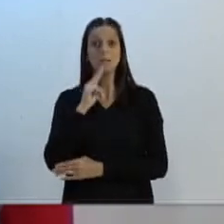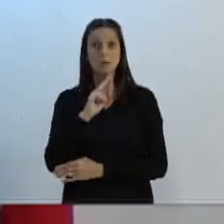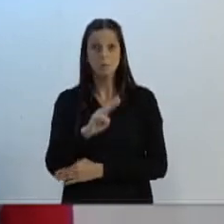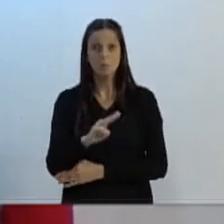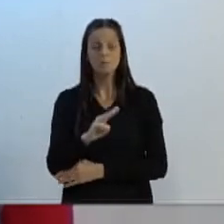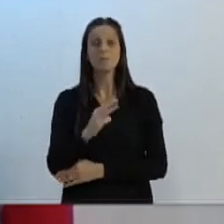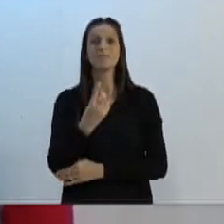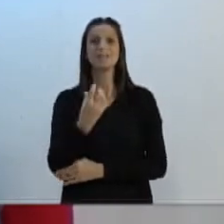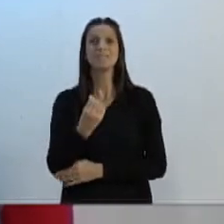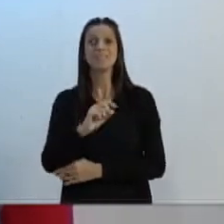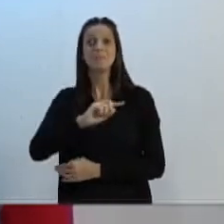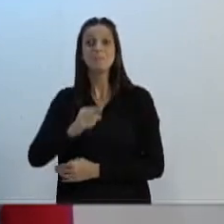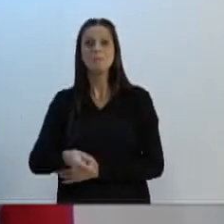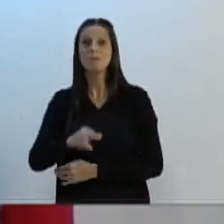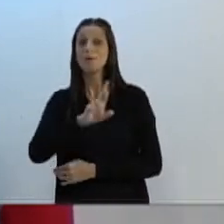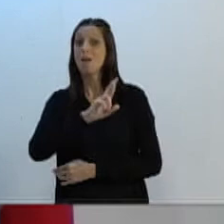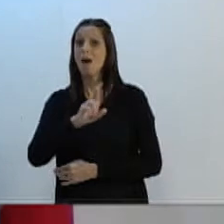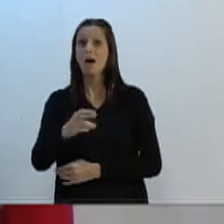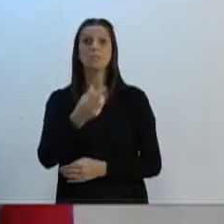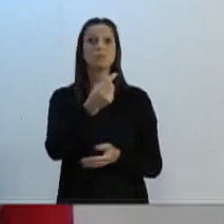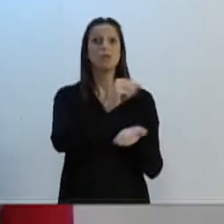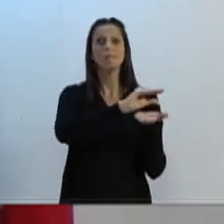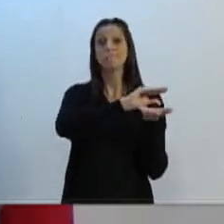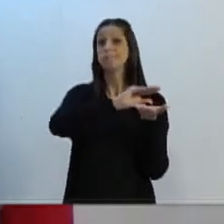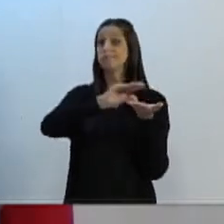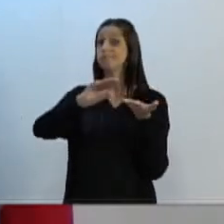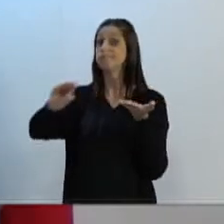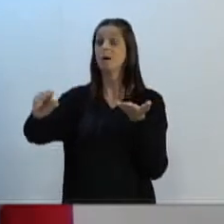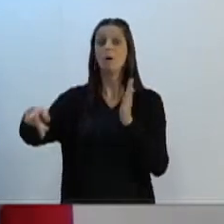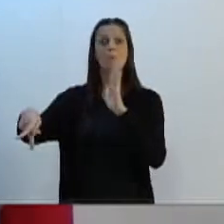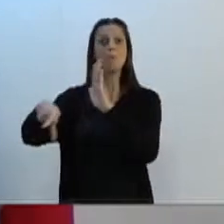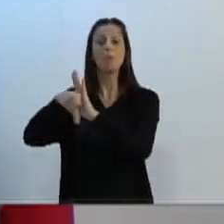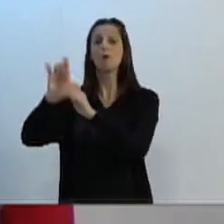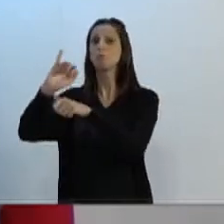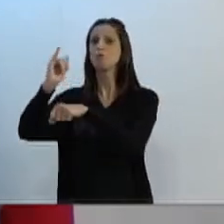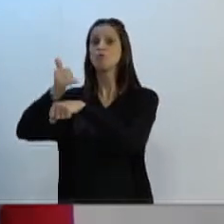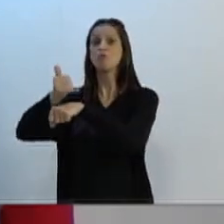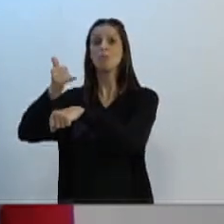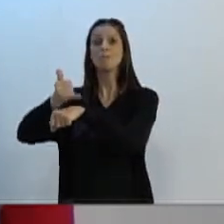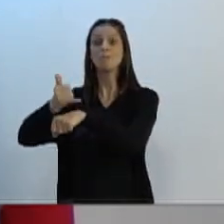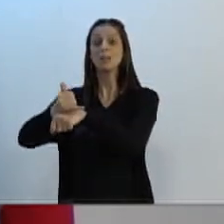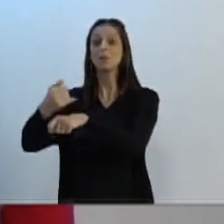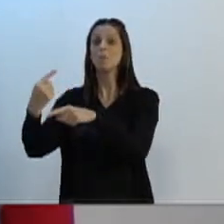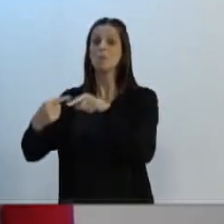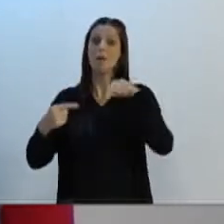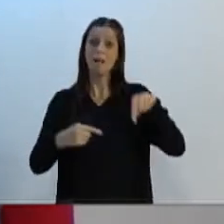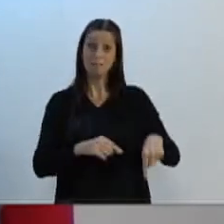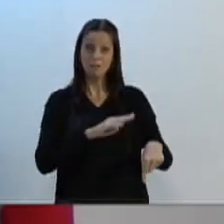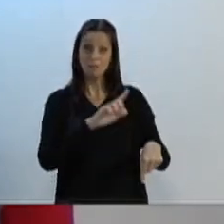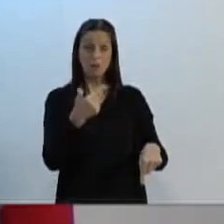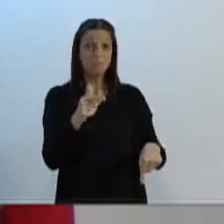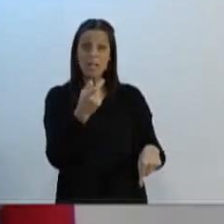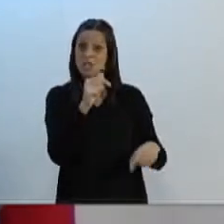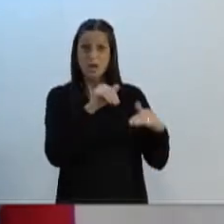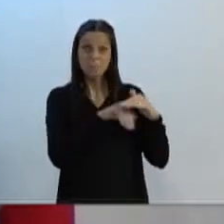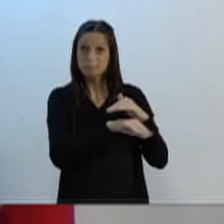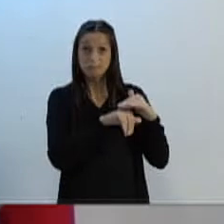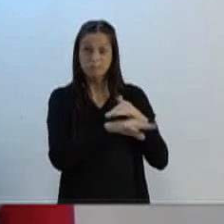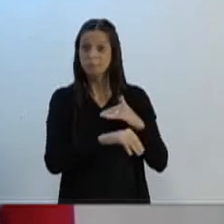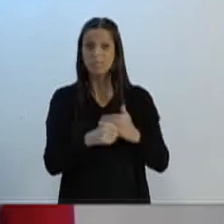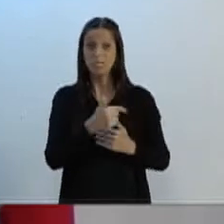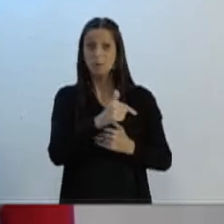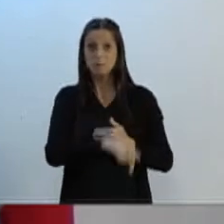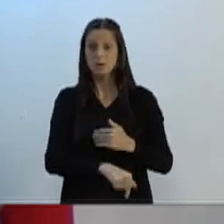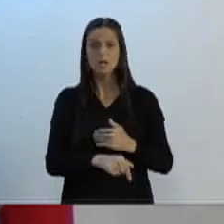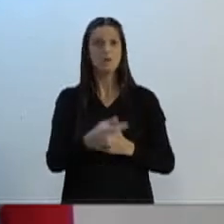5.016.000 reais que foram destinados para o fundo de Joinville. Por quê? Pela ineficiência do governo do Estado em fazer um fundo aqui